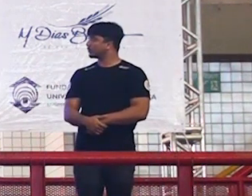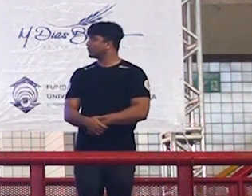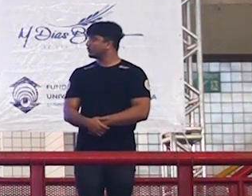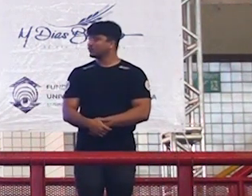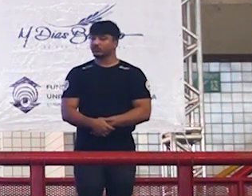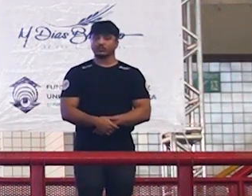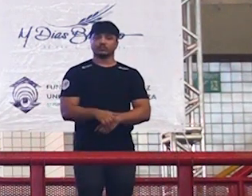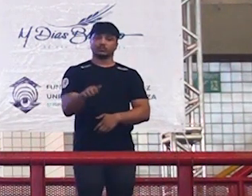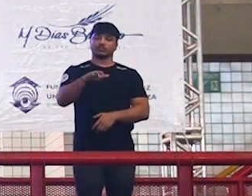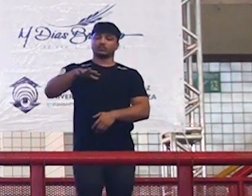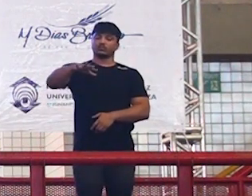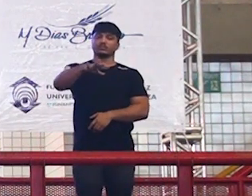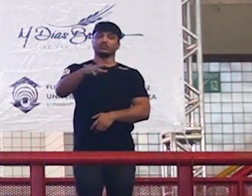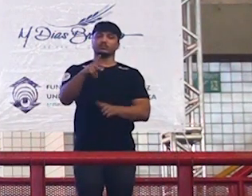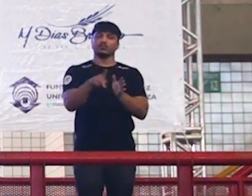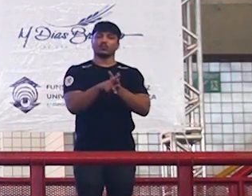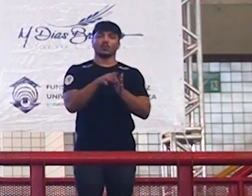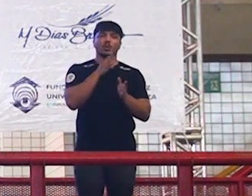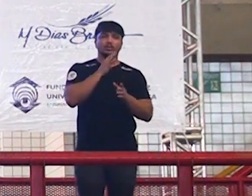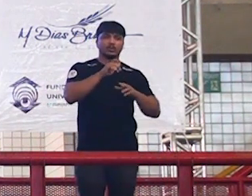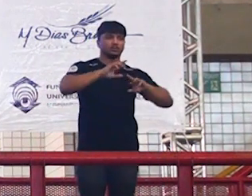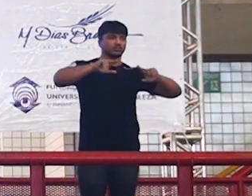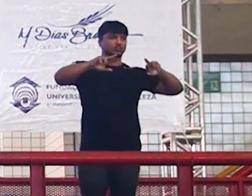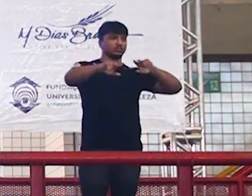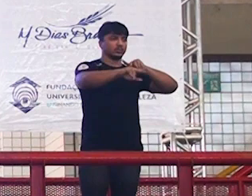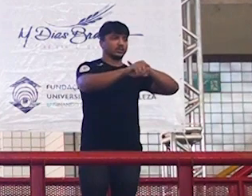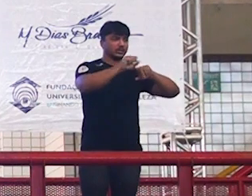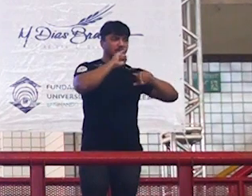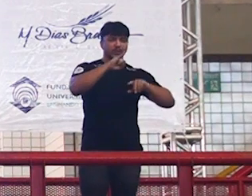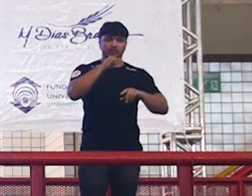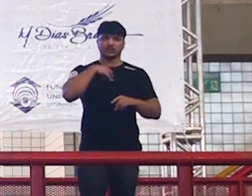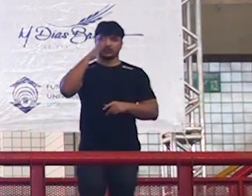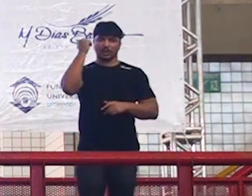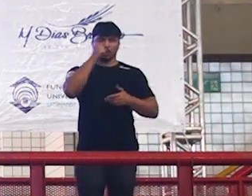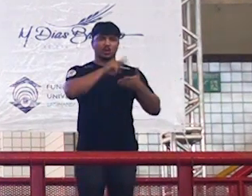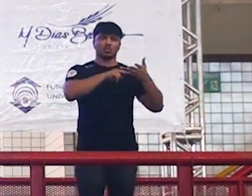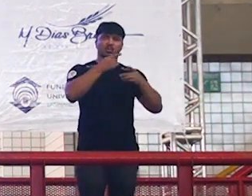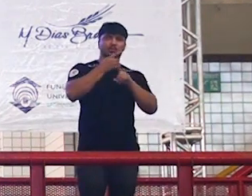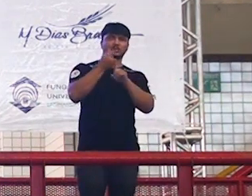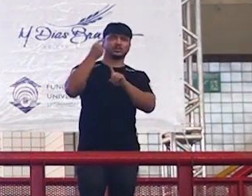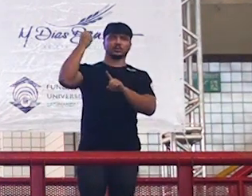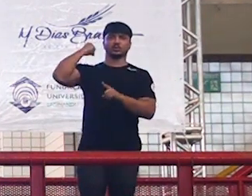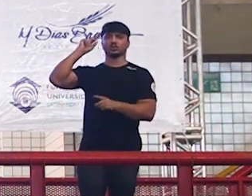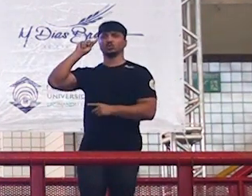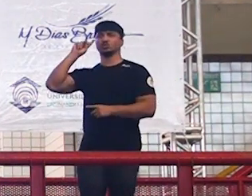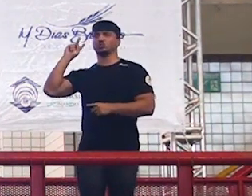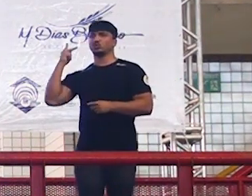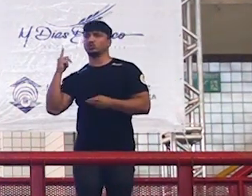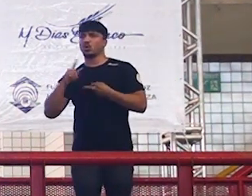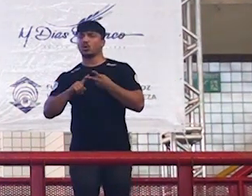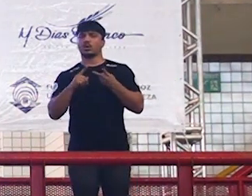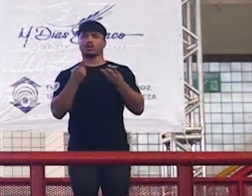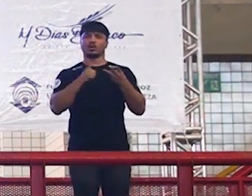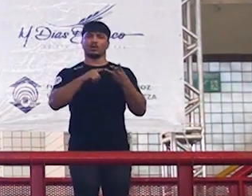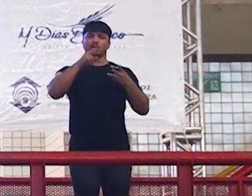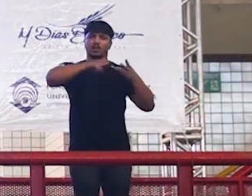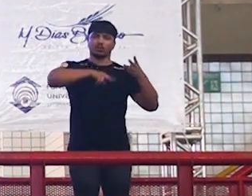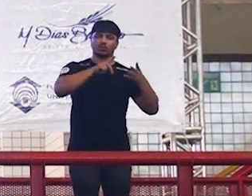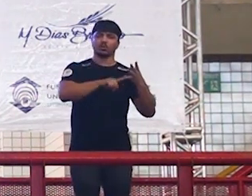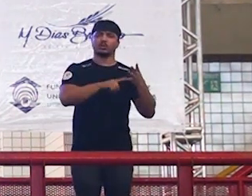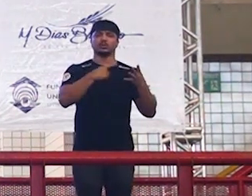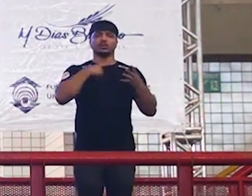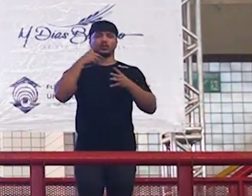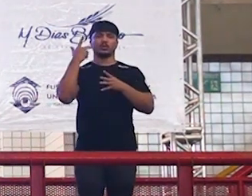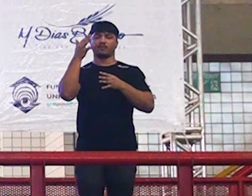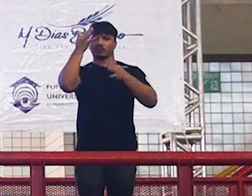Aplique áreas do conhecimento. Um aluno que tem leitura, ele vai se lembrar de história, de literatura, de